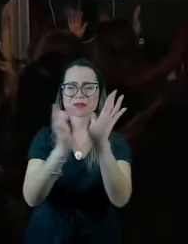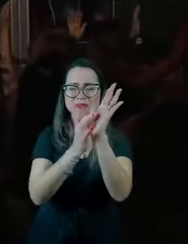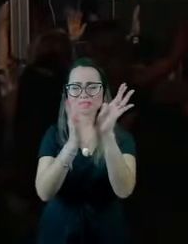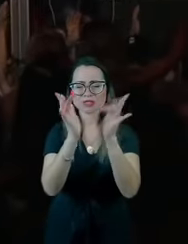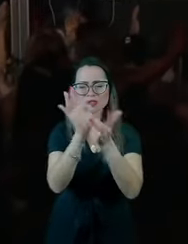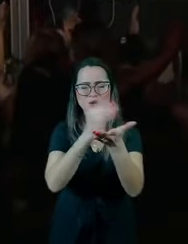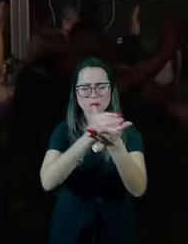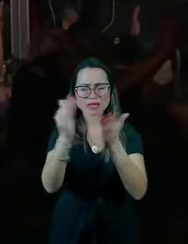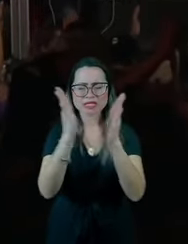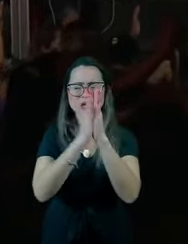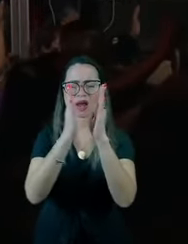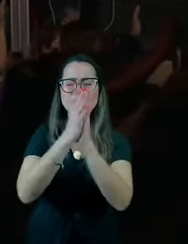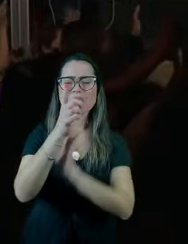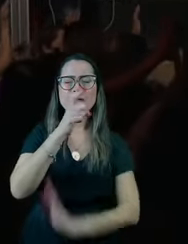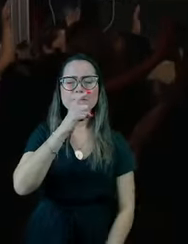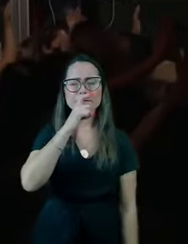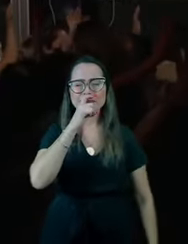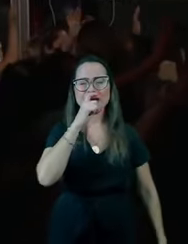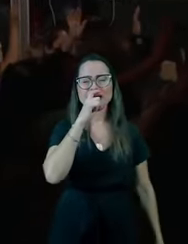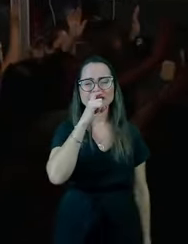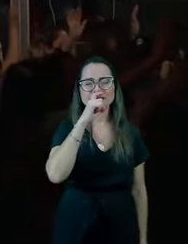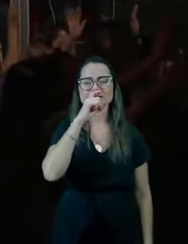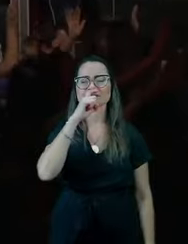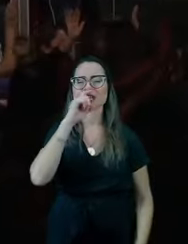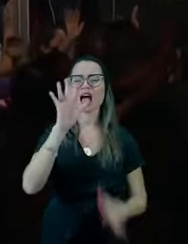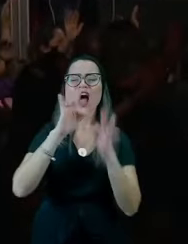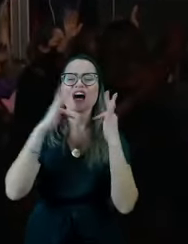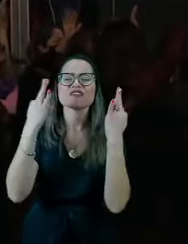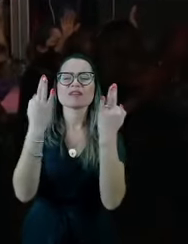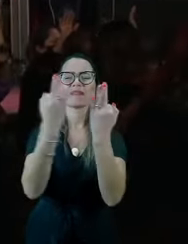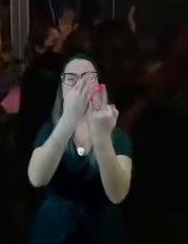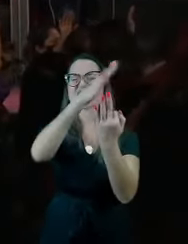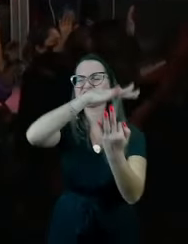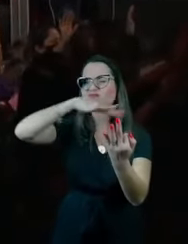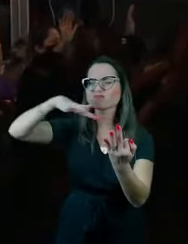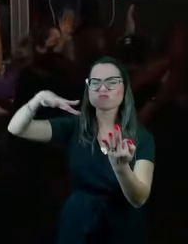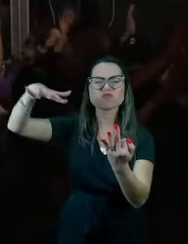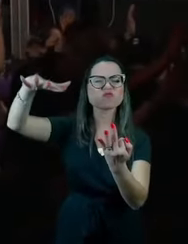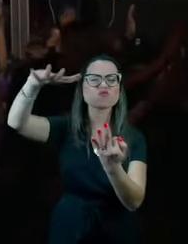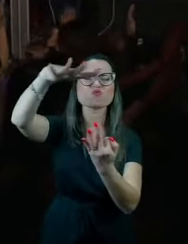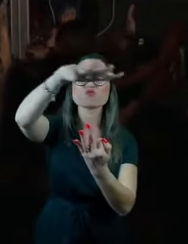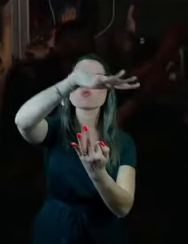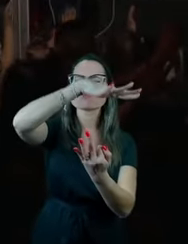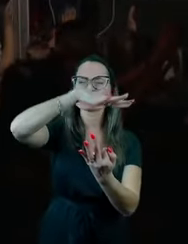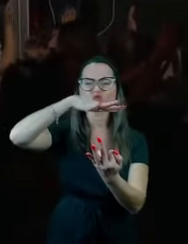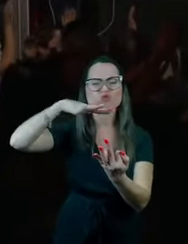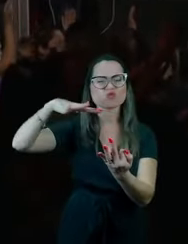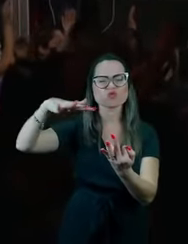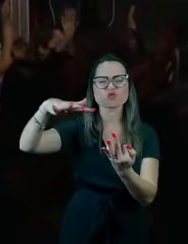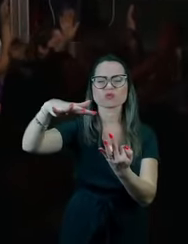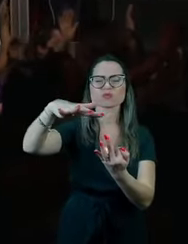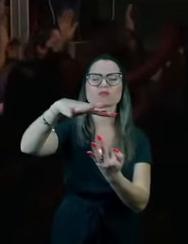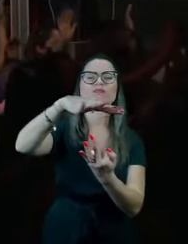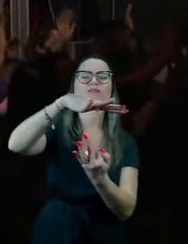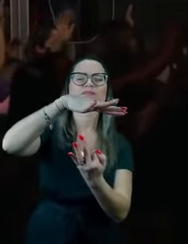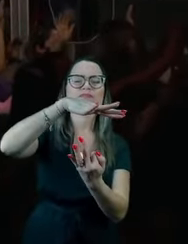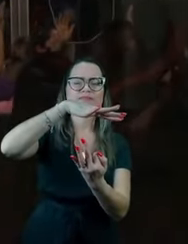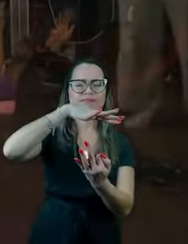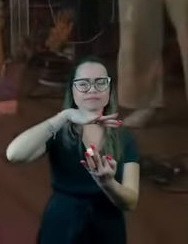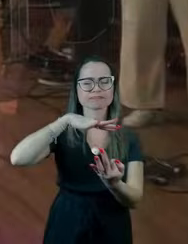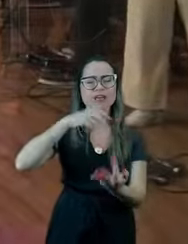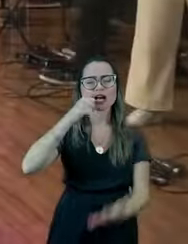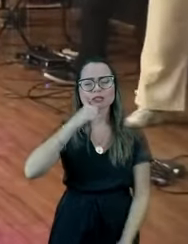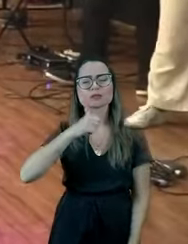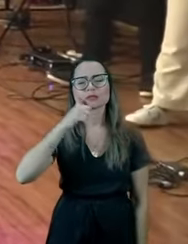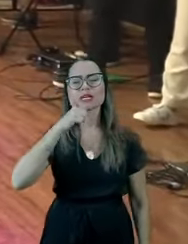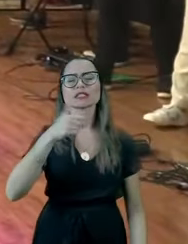Pai, sobre todas as famílias aqui representadas. Aquelas que ainda serão, Senhor. As mulheres